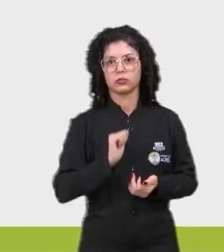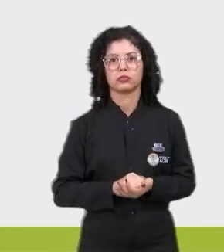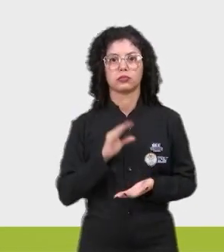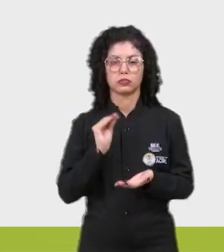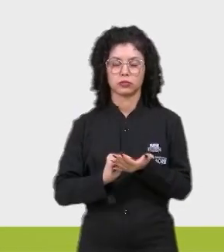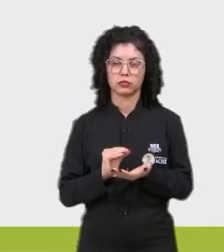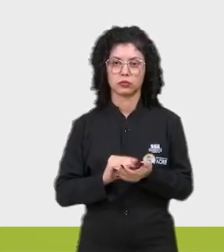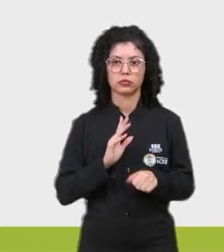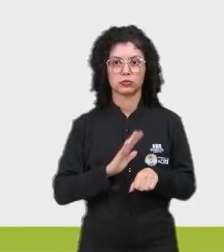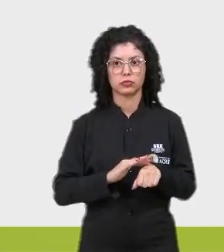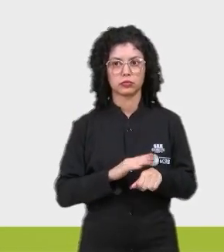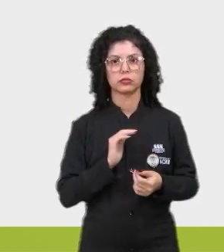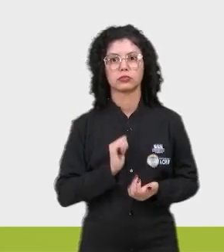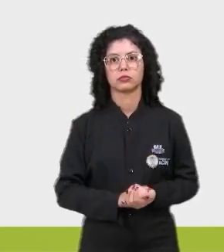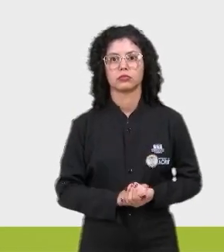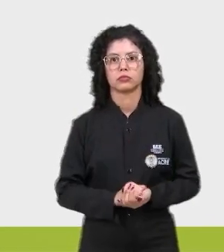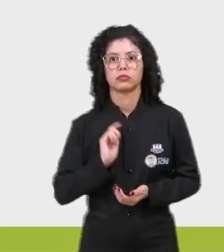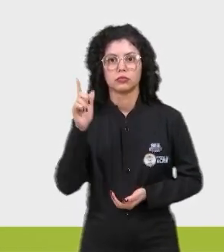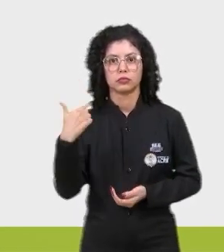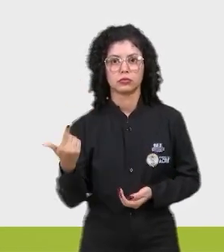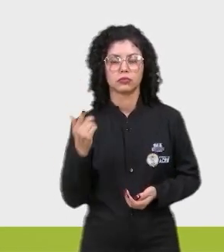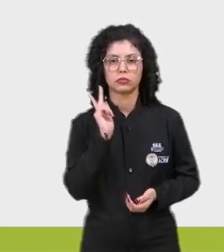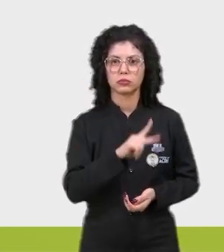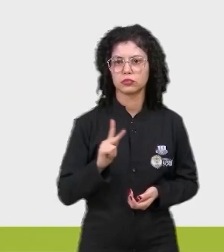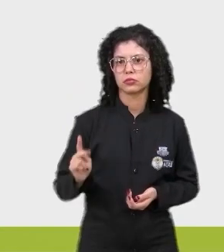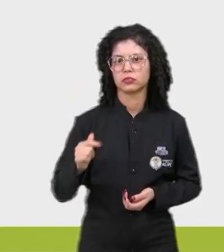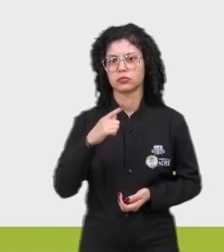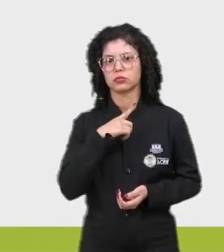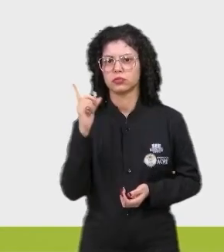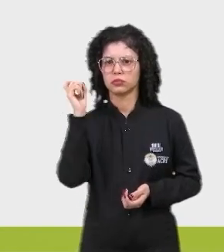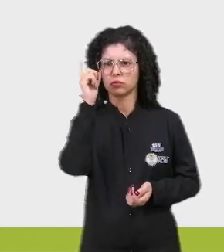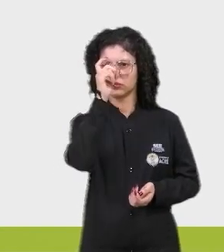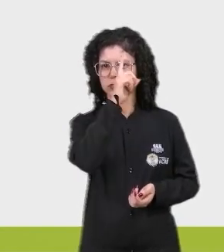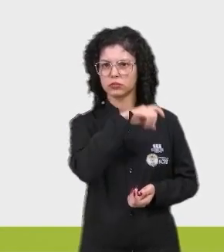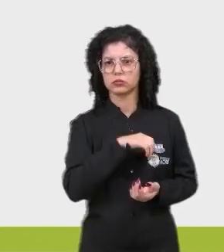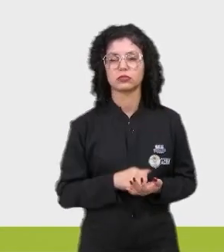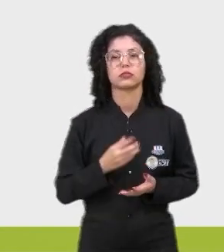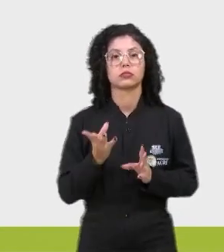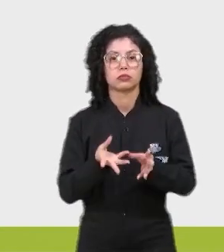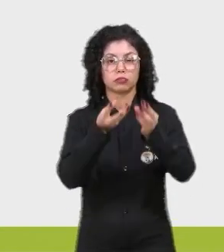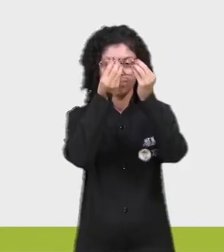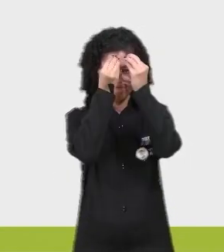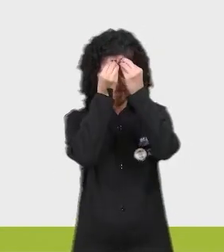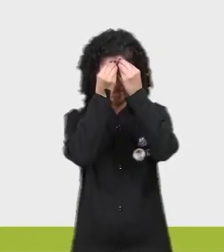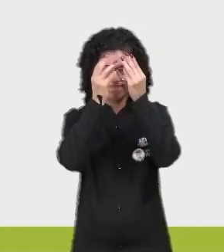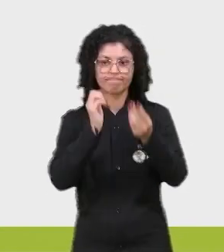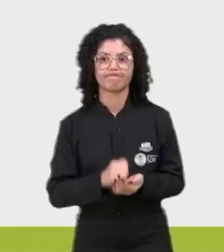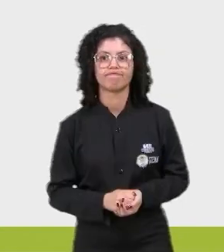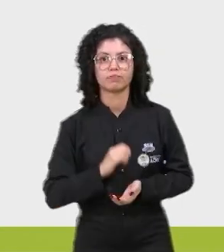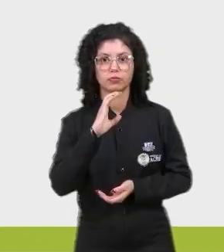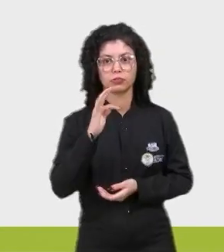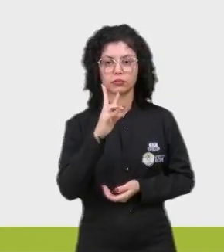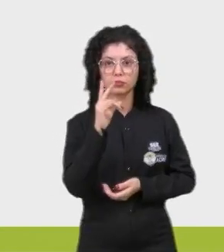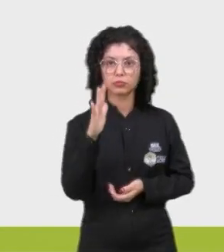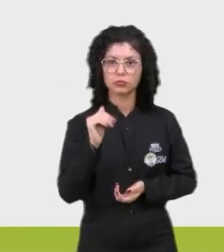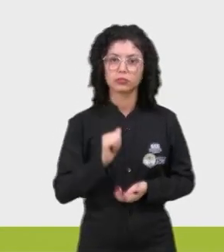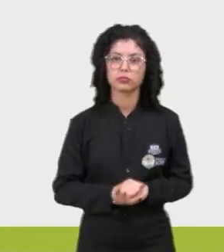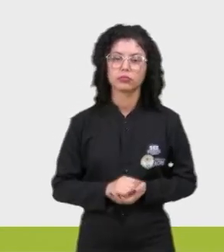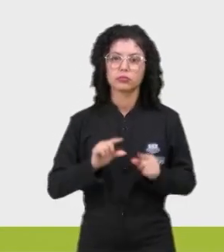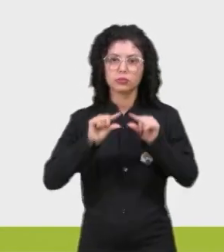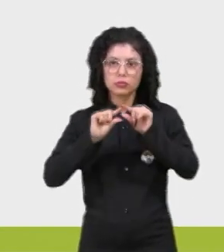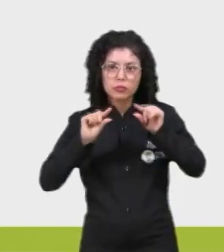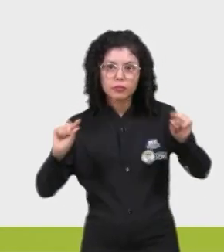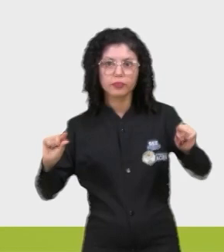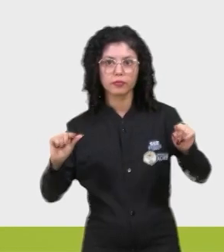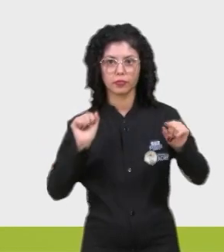doença. Outro, professora, mas eu tenho dificuldade em memorizar, né, citações. Coloquei uma bem